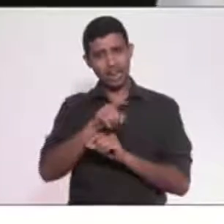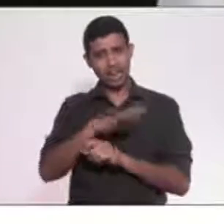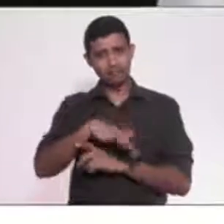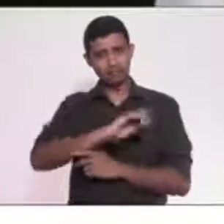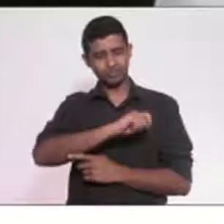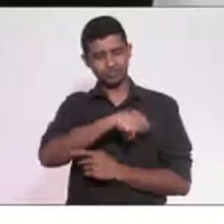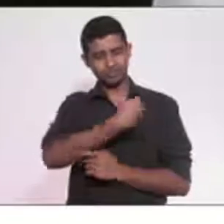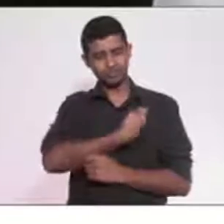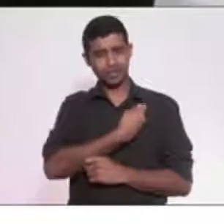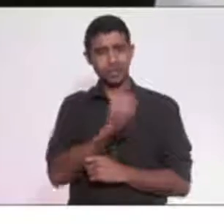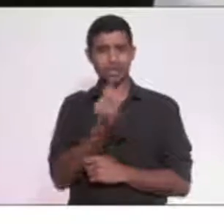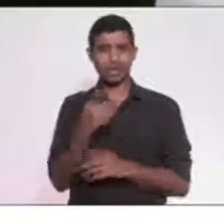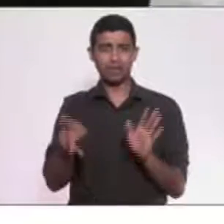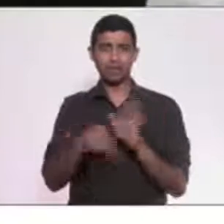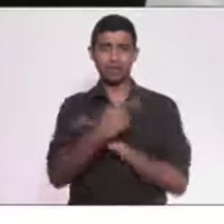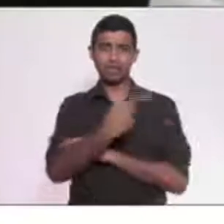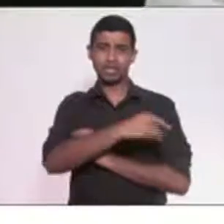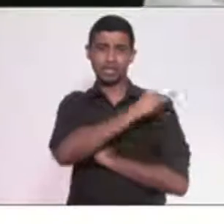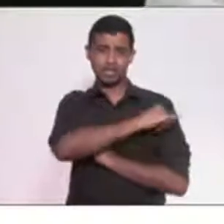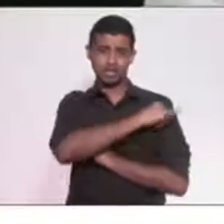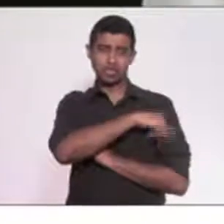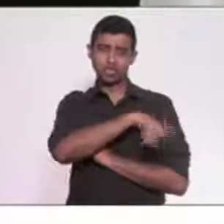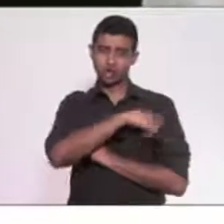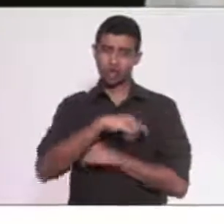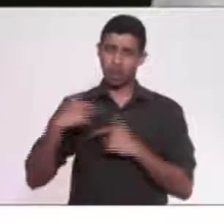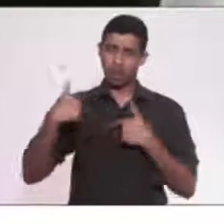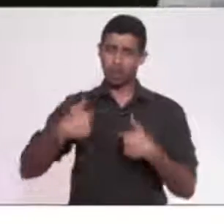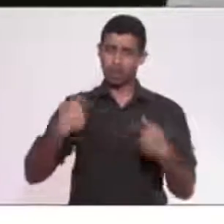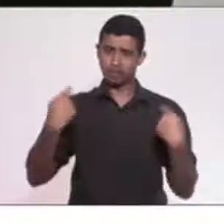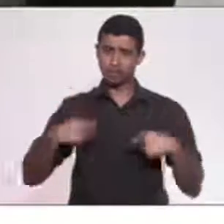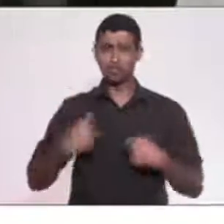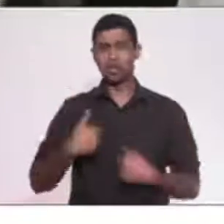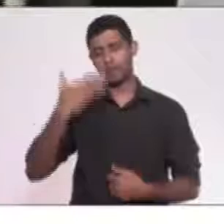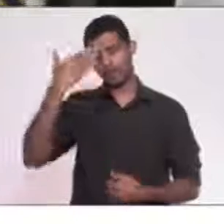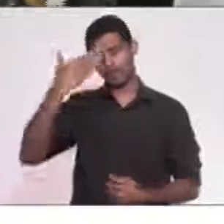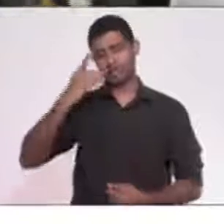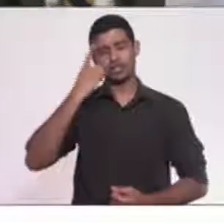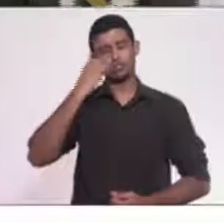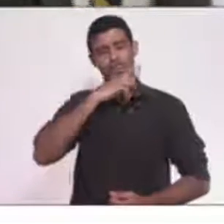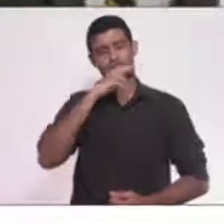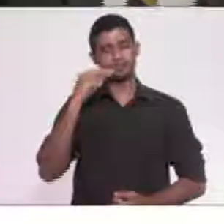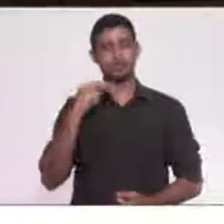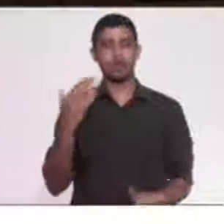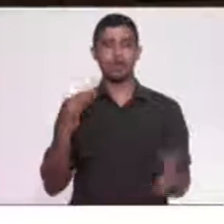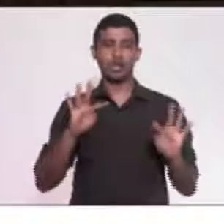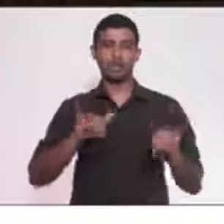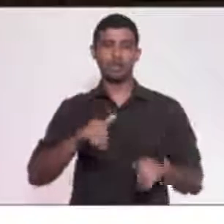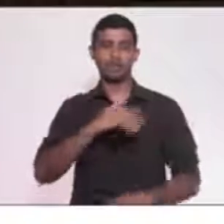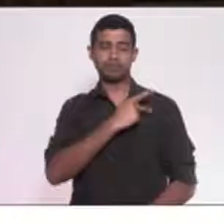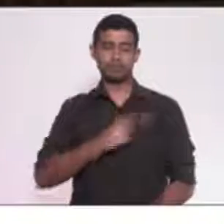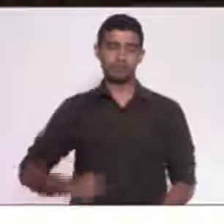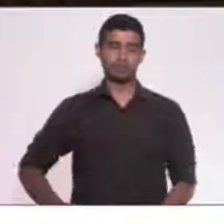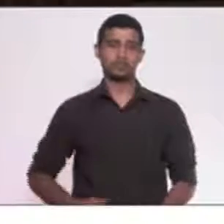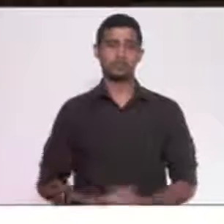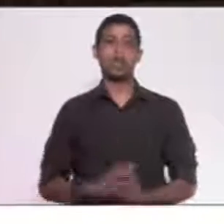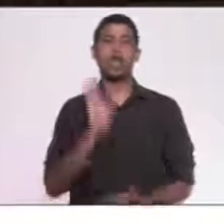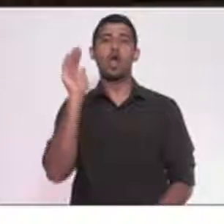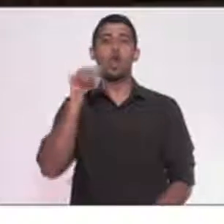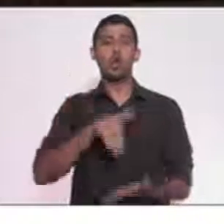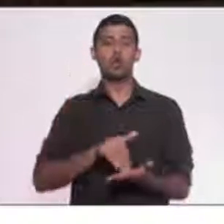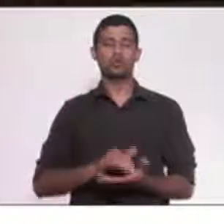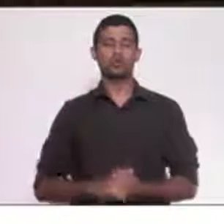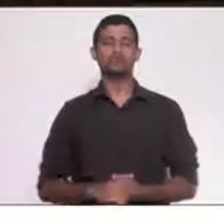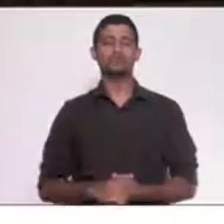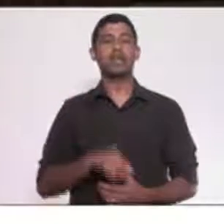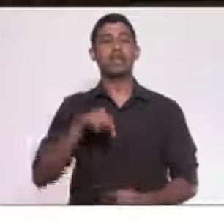condições propícias para o Rio de Janeiro. Isso que a gente tem que batalhar. Obrigado. Obrigado, deputado Renan Ferreirinha. Vou concluir, presidente. Acrescentando um último elemento. O